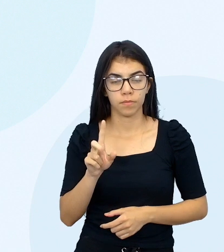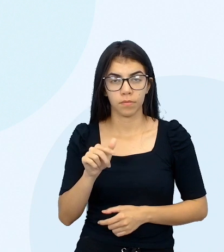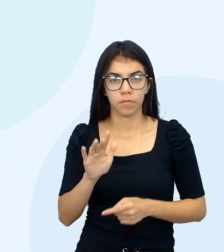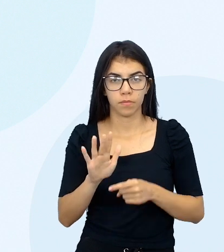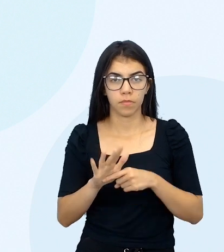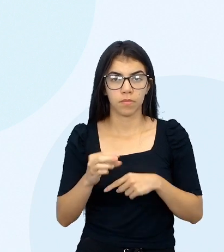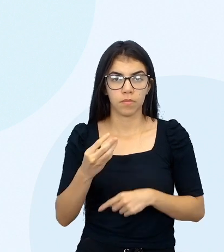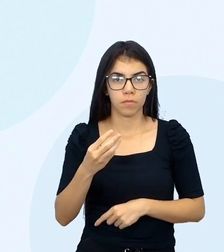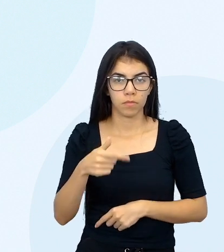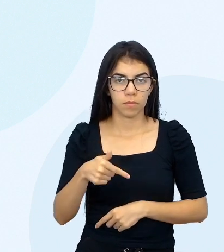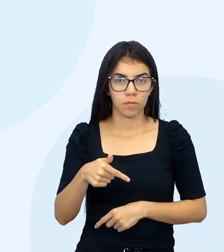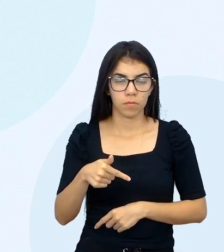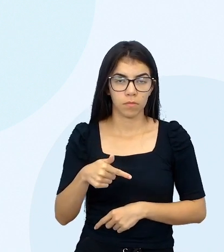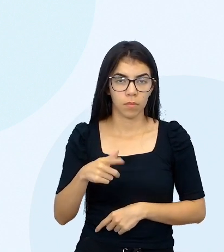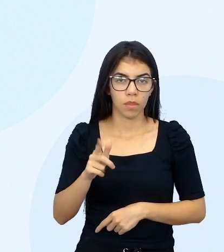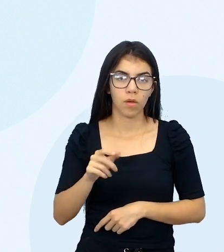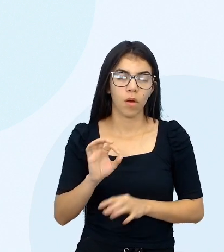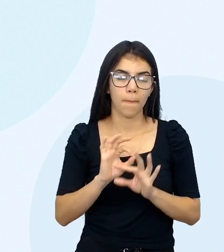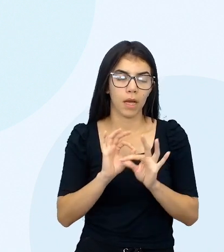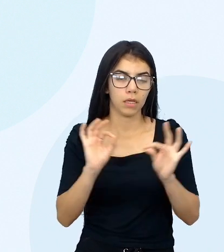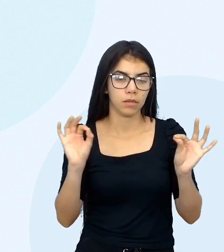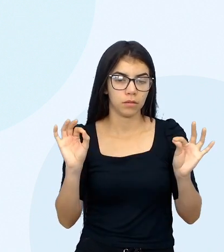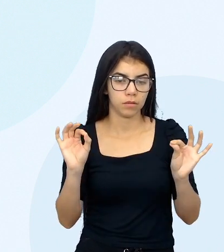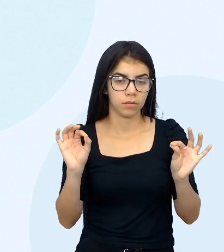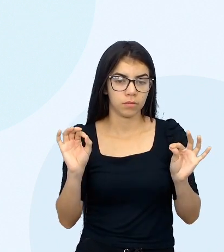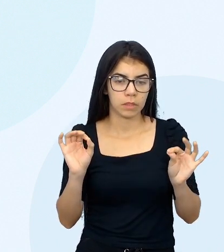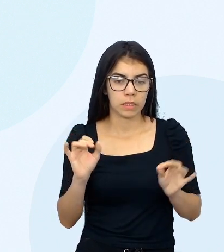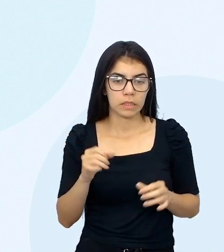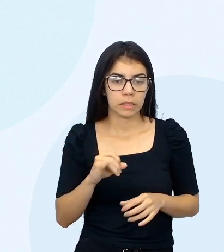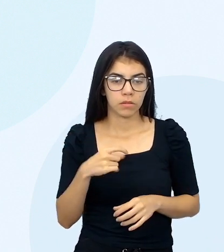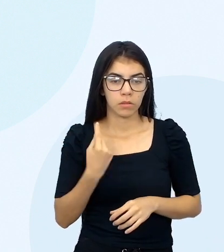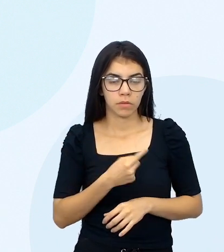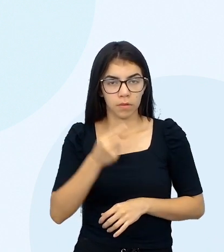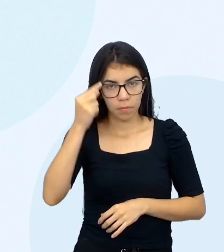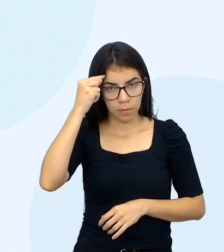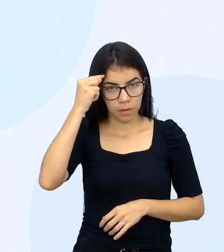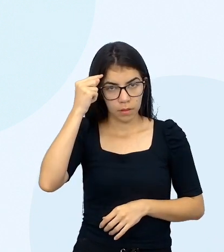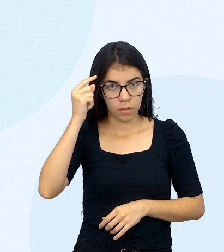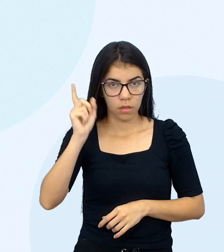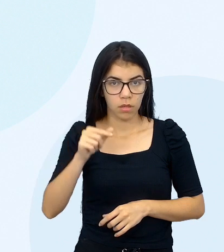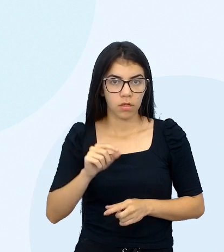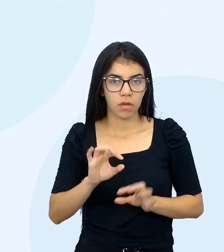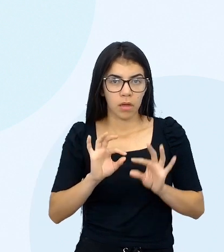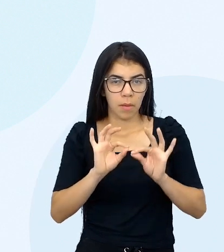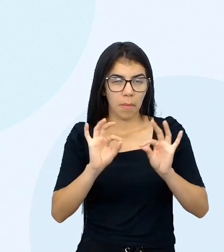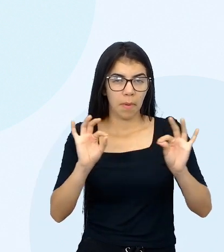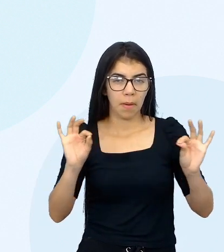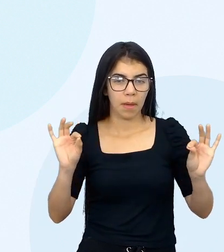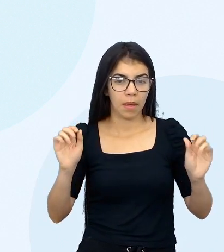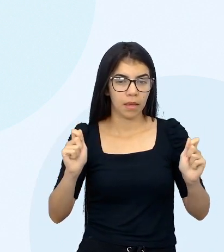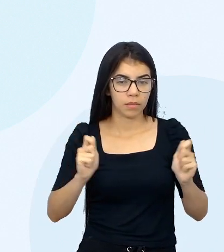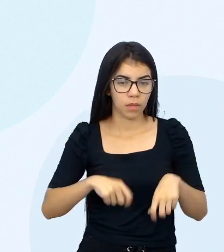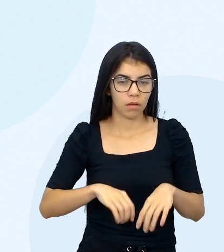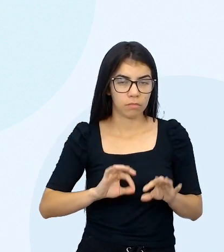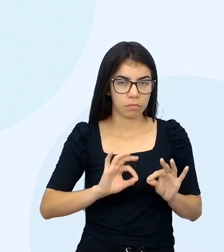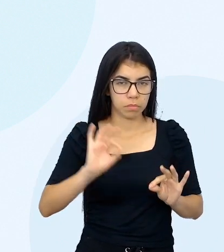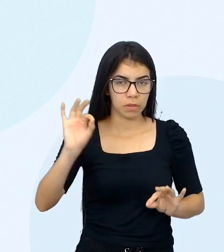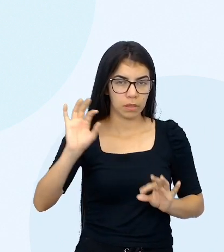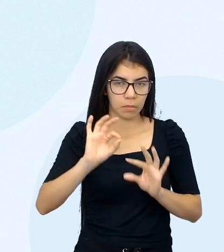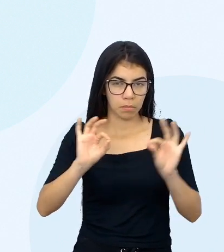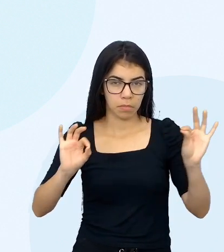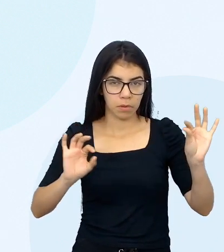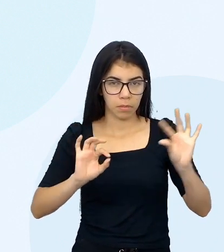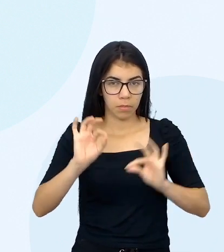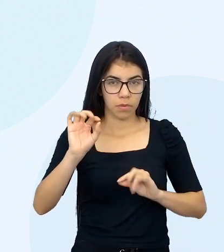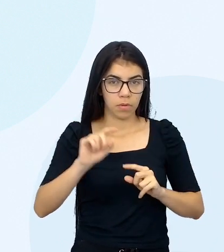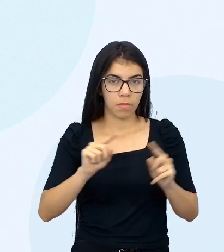menos 37. Não é para dar uma reta, né, Roberto? Não. Então, se a gente for pensar, eu consigo vir aqui e traçar uma reta aqui, ó, certinho em todos os pontos? Não.